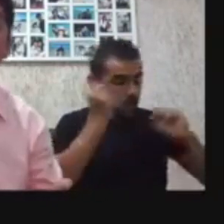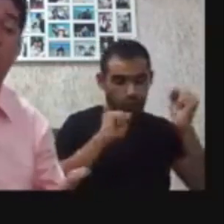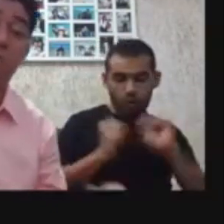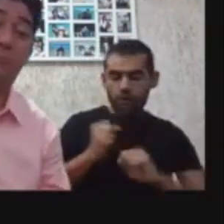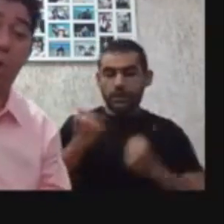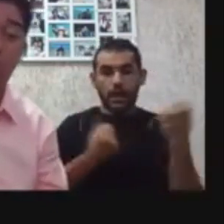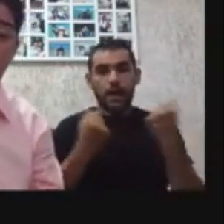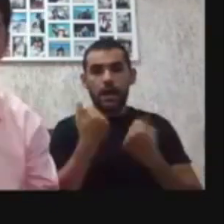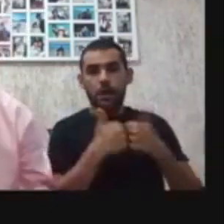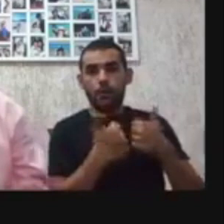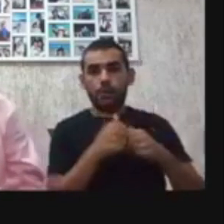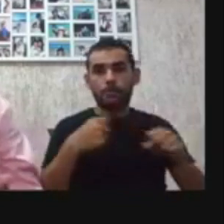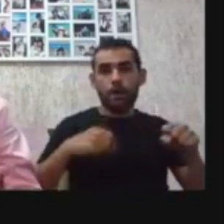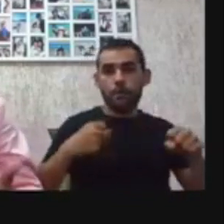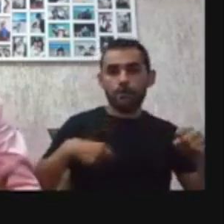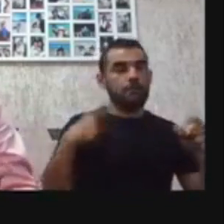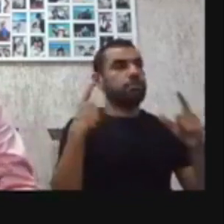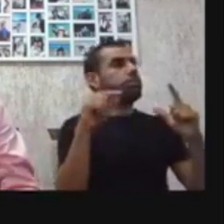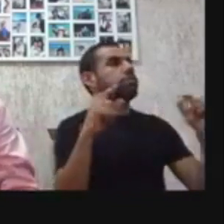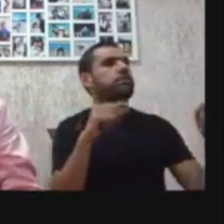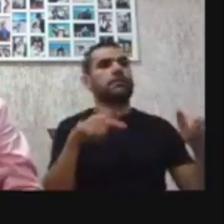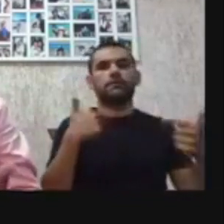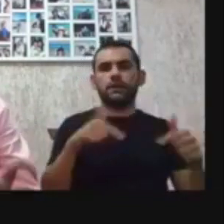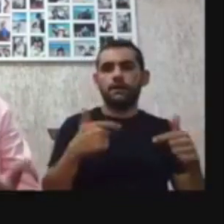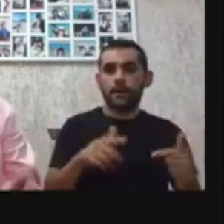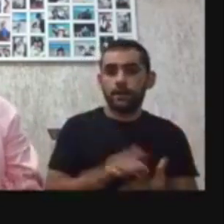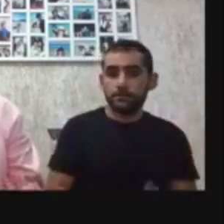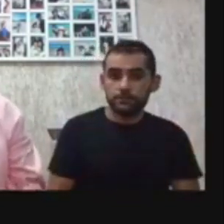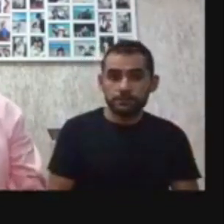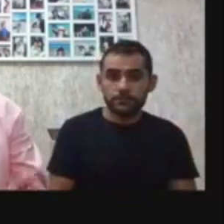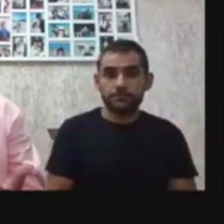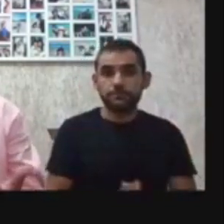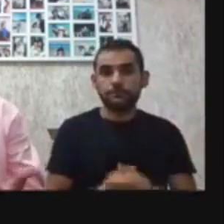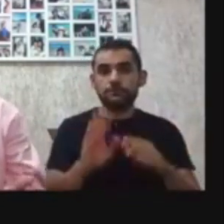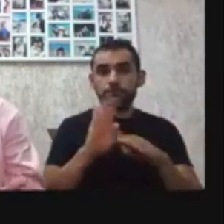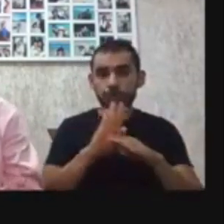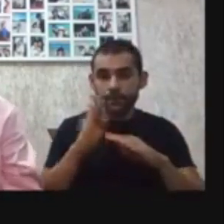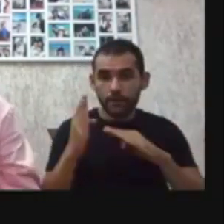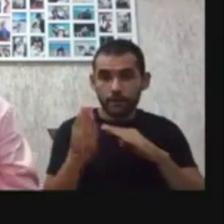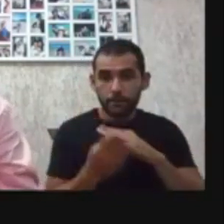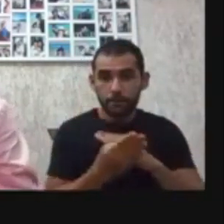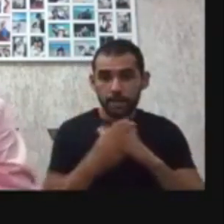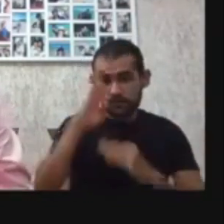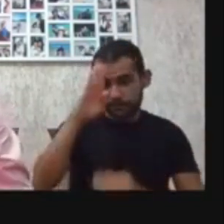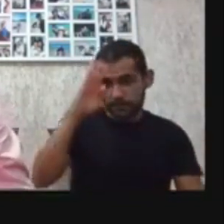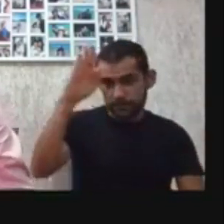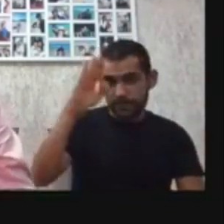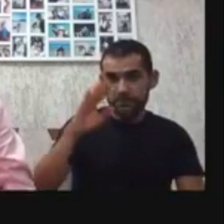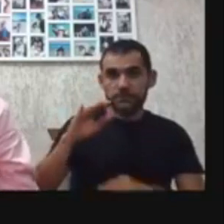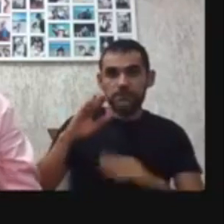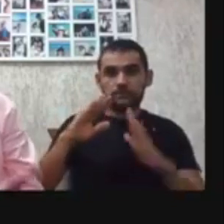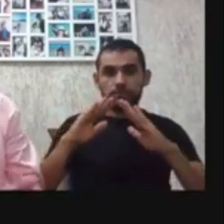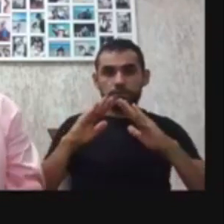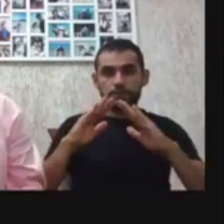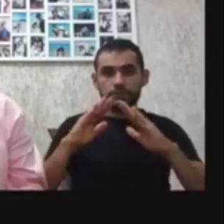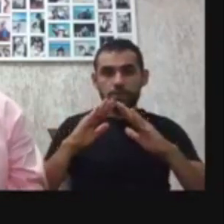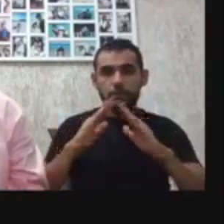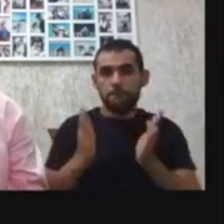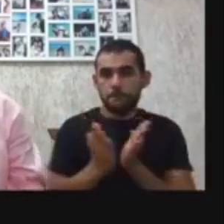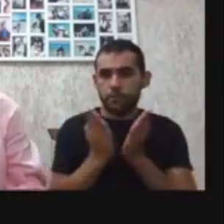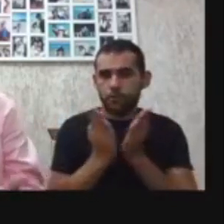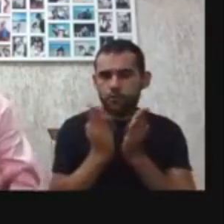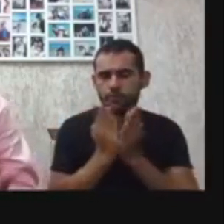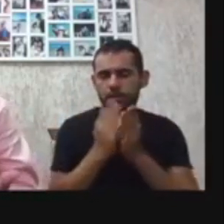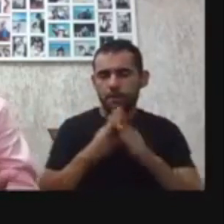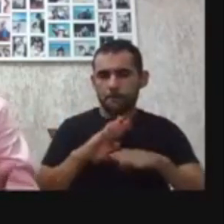pegar o carro, o ônibus, a moto. Sabe? Para ir trabalhar. Então, nos bairros, principalmente nas periferias dos bairros de São João